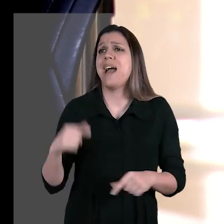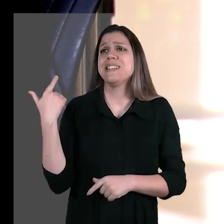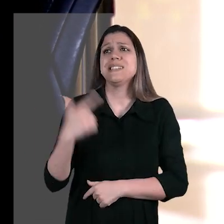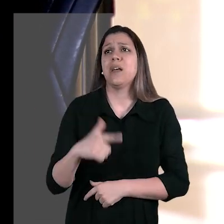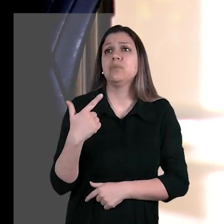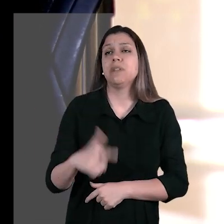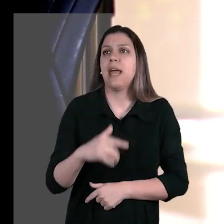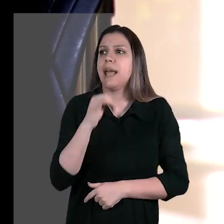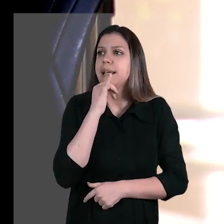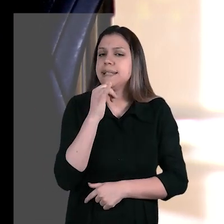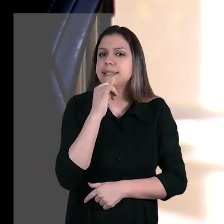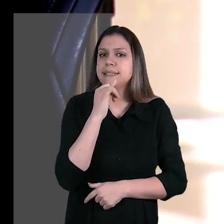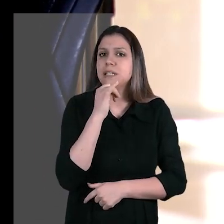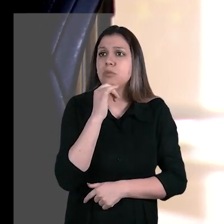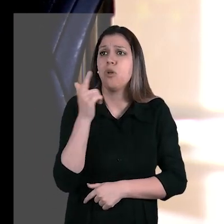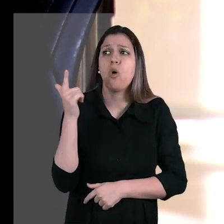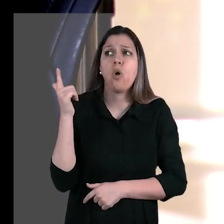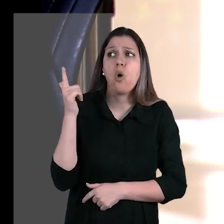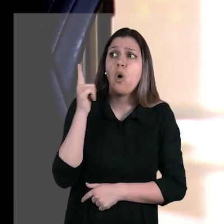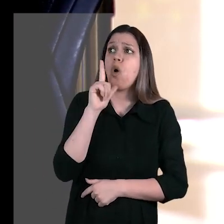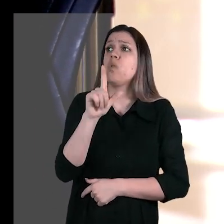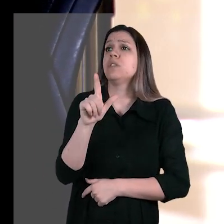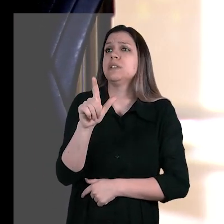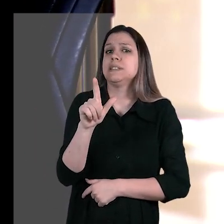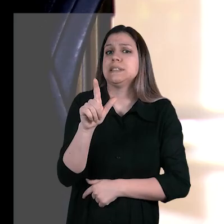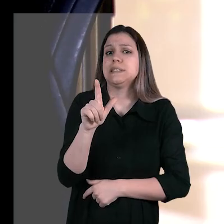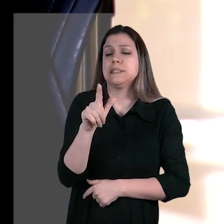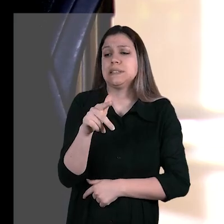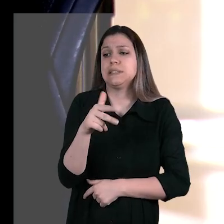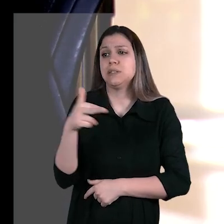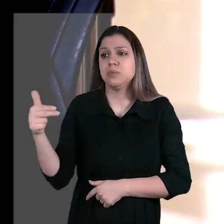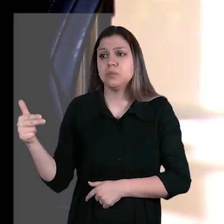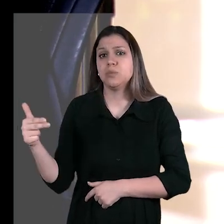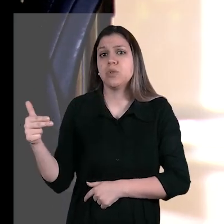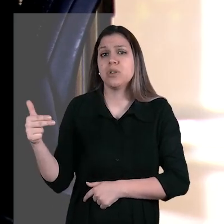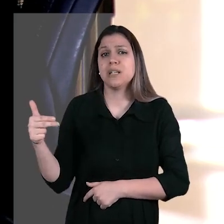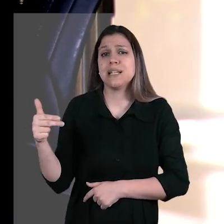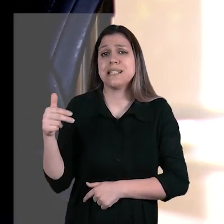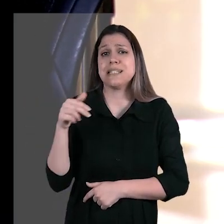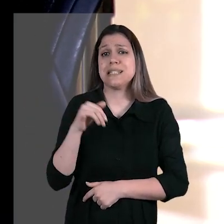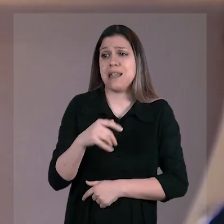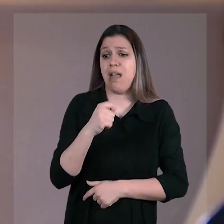tem determinadas garantias que você tem